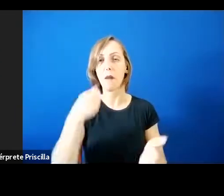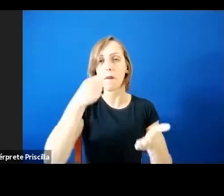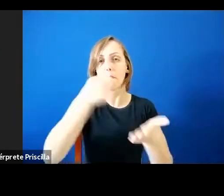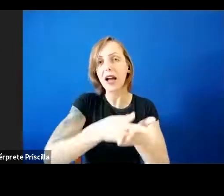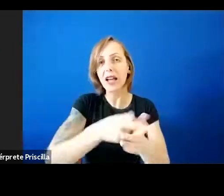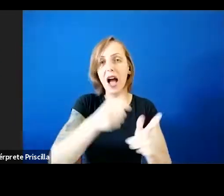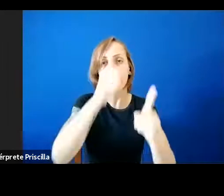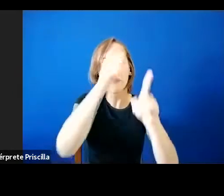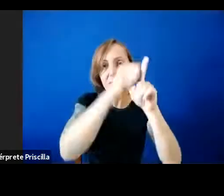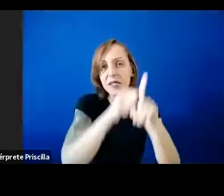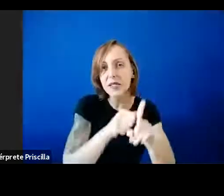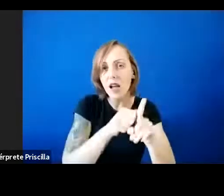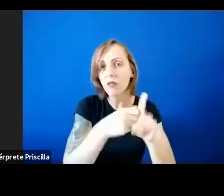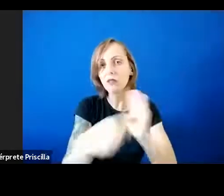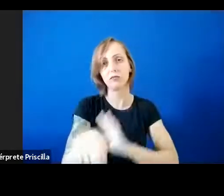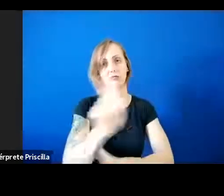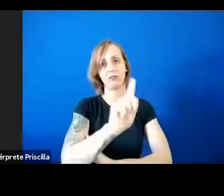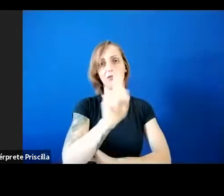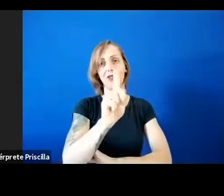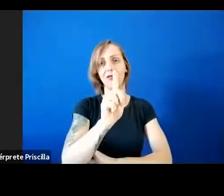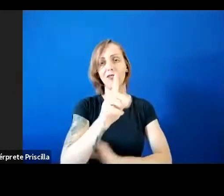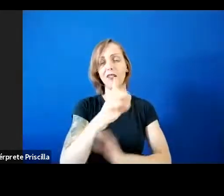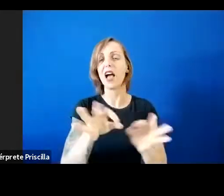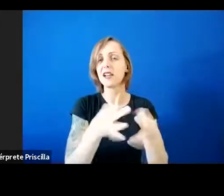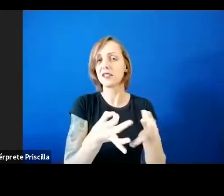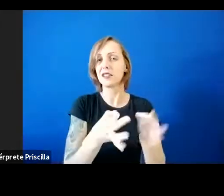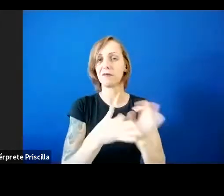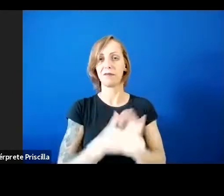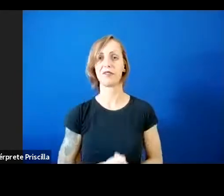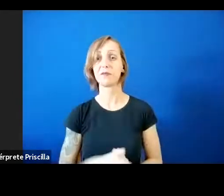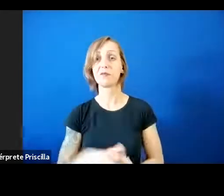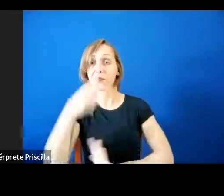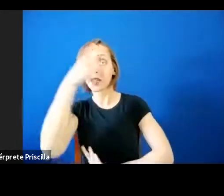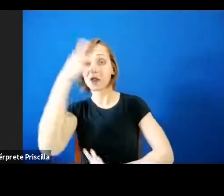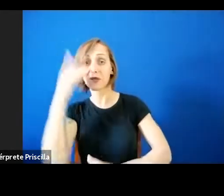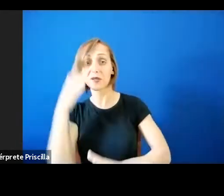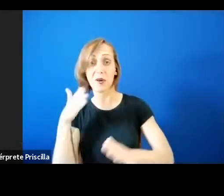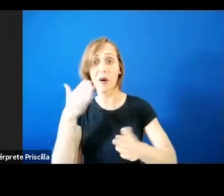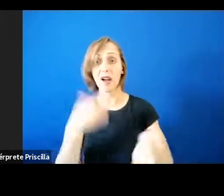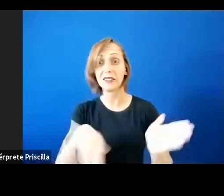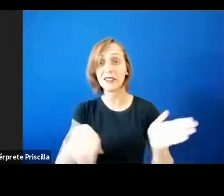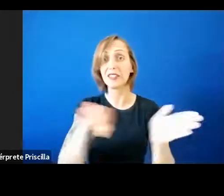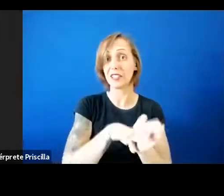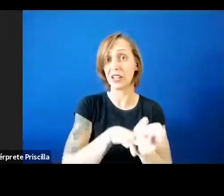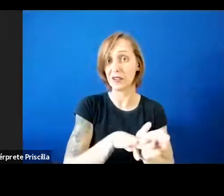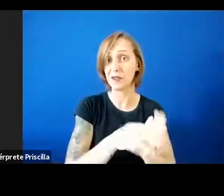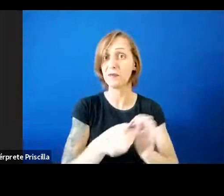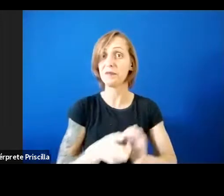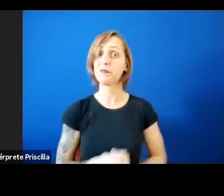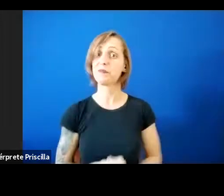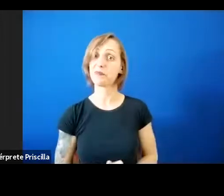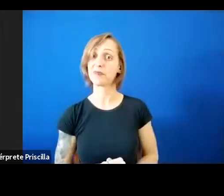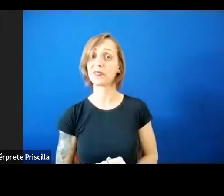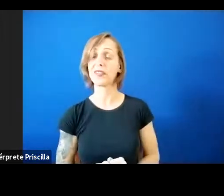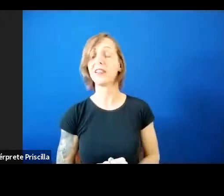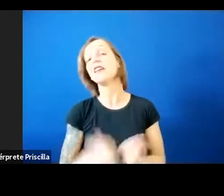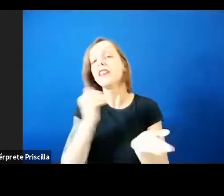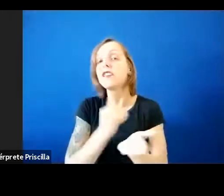pessoas chegam, a primeira parte do encontro a gente faz uma breve roda de